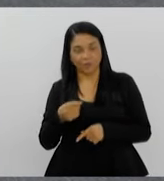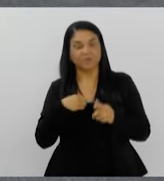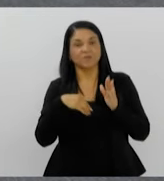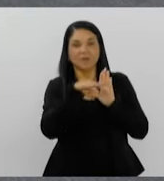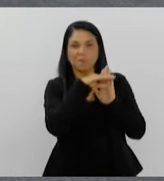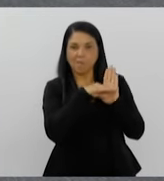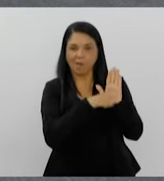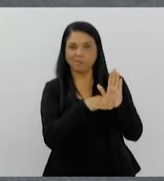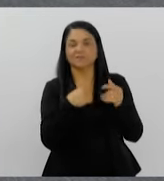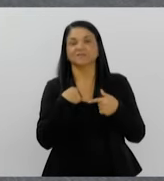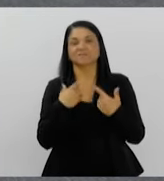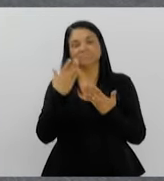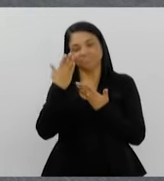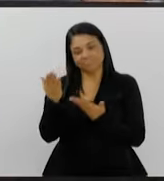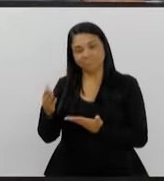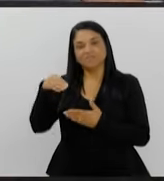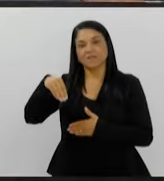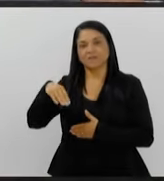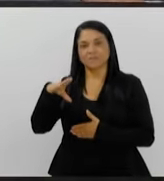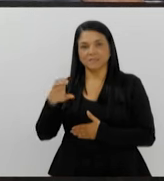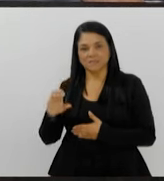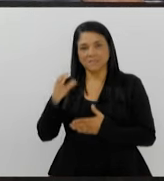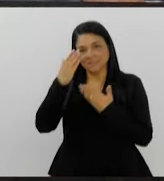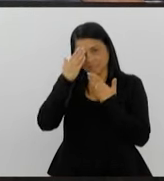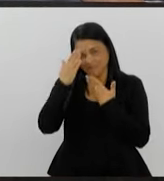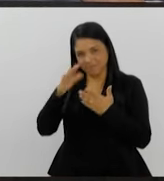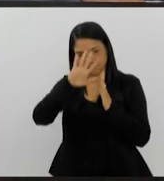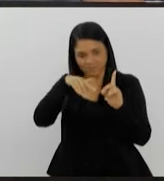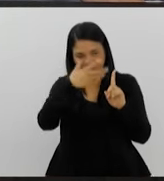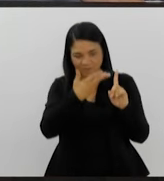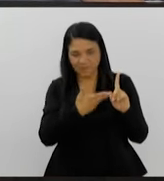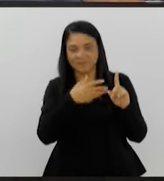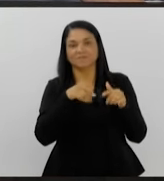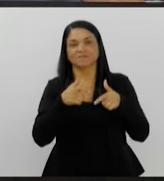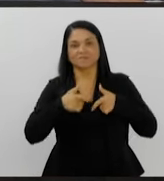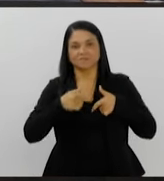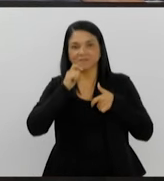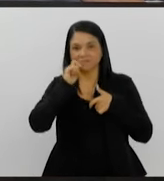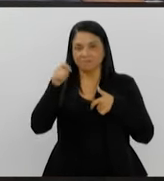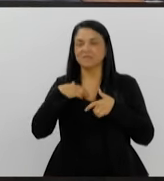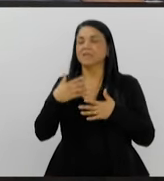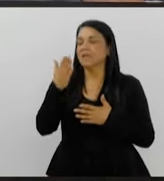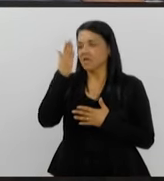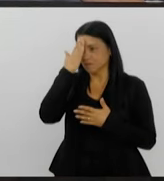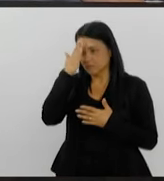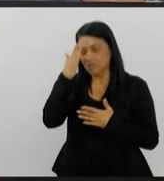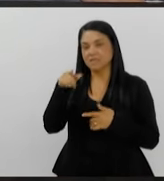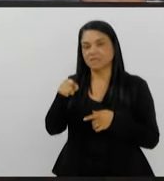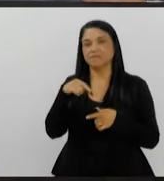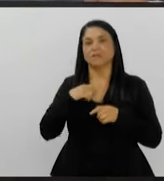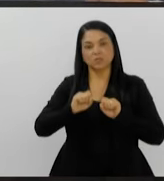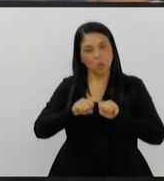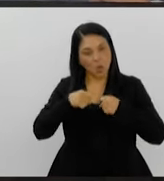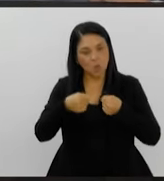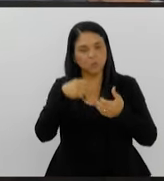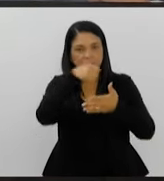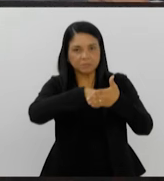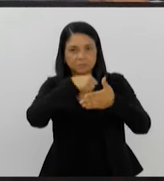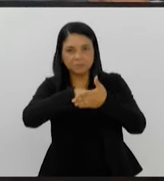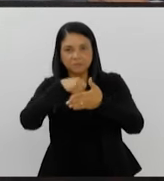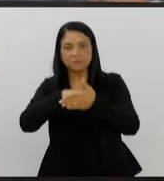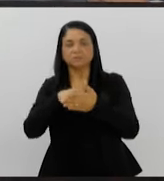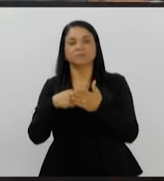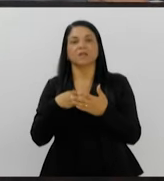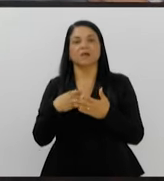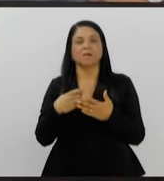homenageado com a maior comenda da casa obrigado Dani eu fico feliz também porque da sua luta e defesa à frente dessa pauta